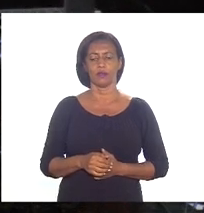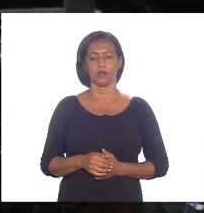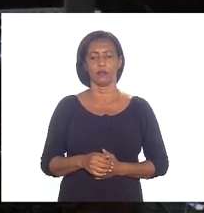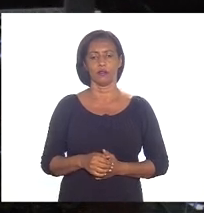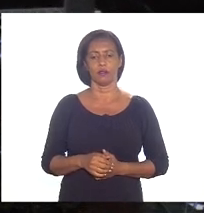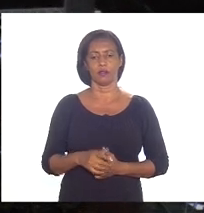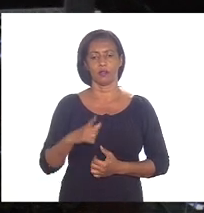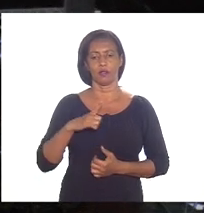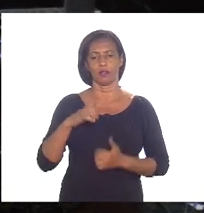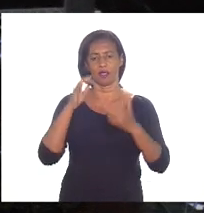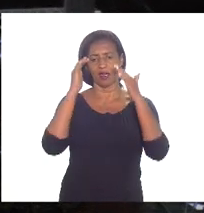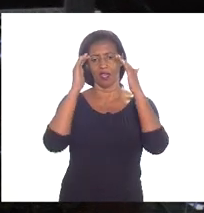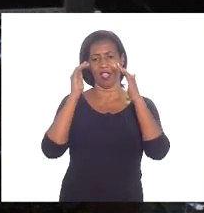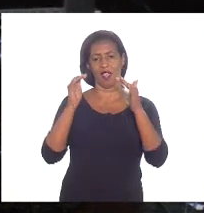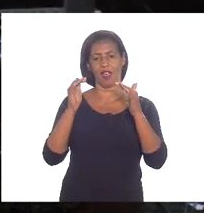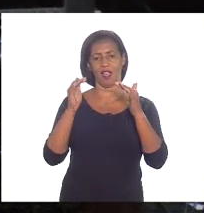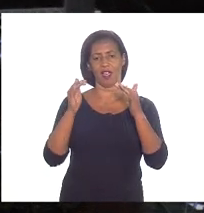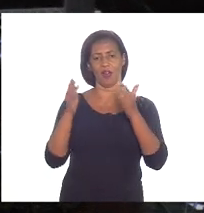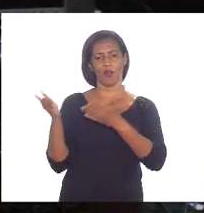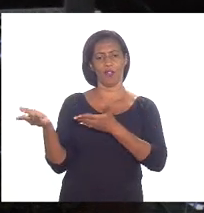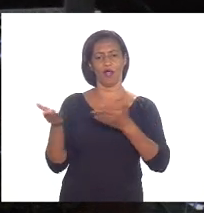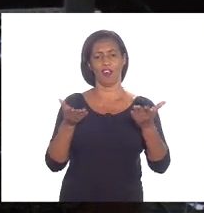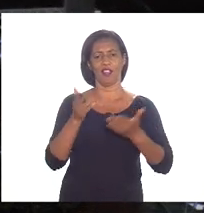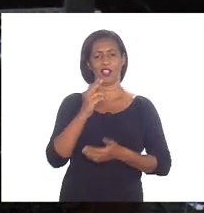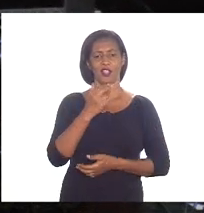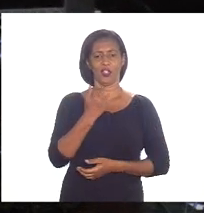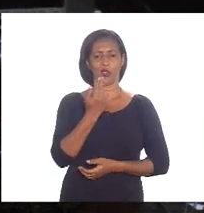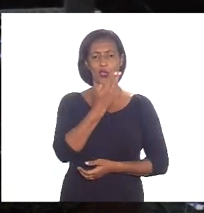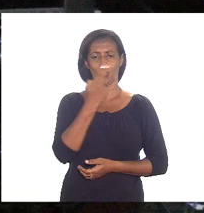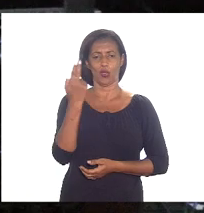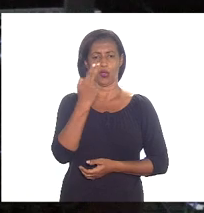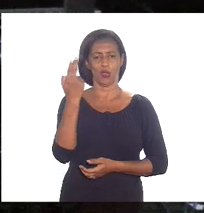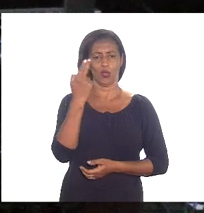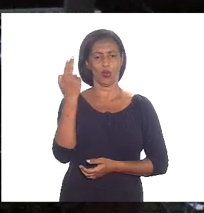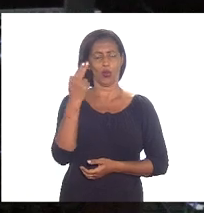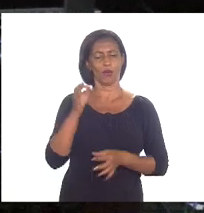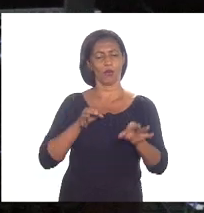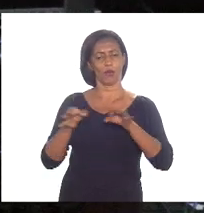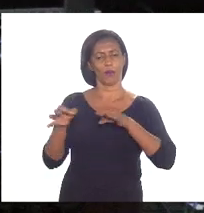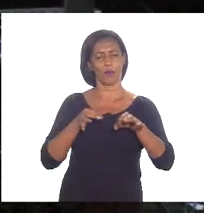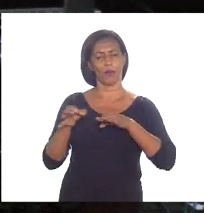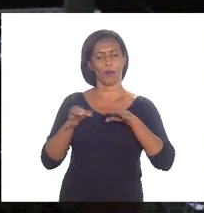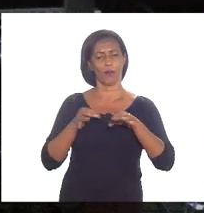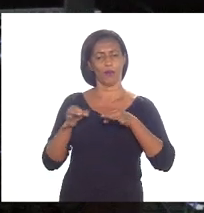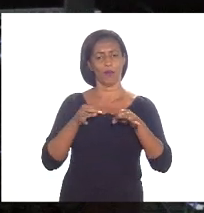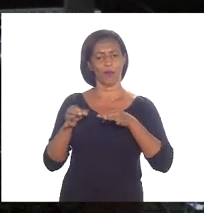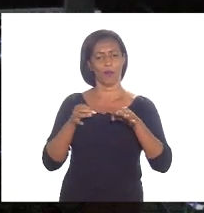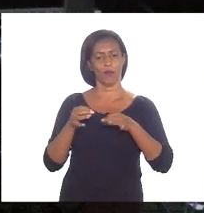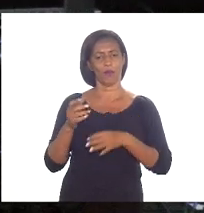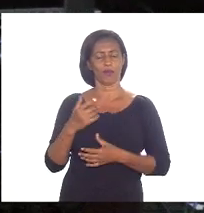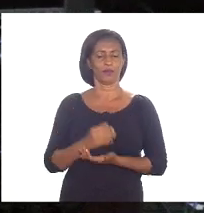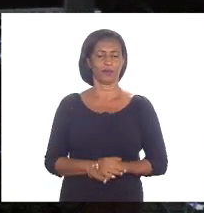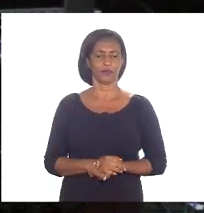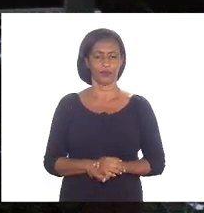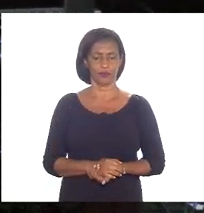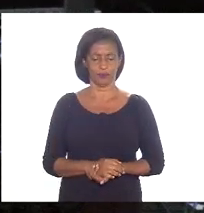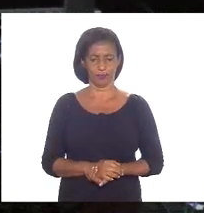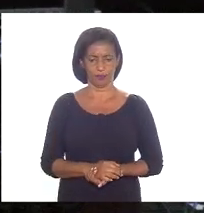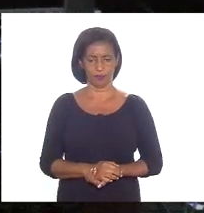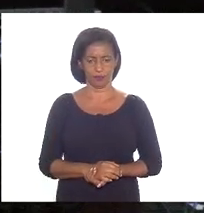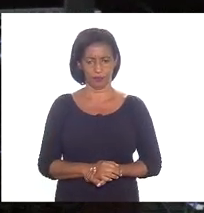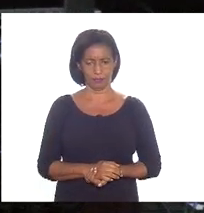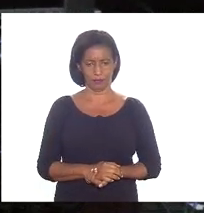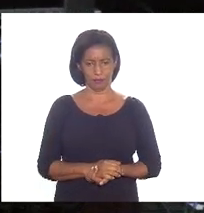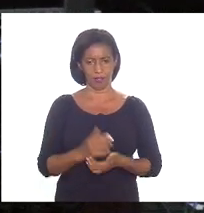tenho a honra de dirigir-me, Vossa Excelência, para indicar meu nome para o cargo de corregedor parlamentar de acordo com o edital publicado 24 de dezembro.